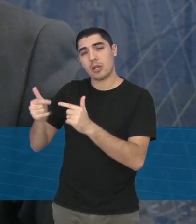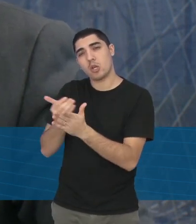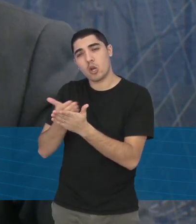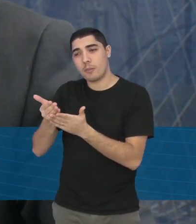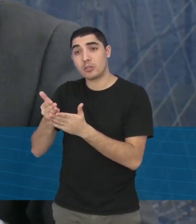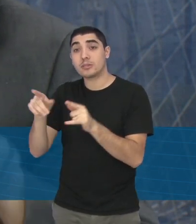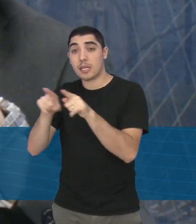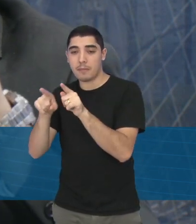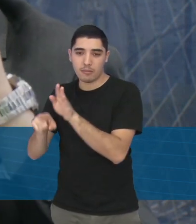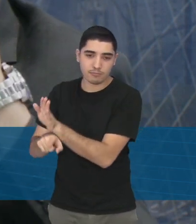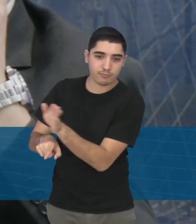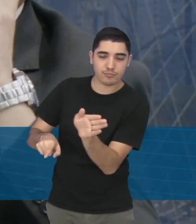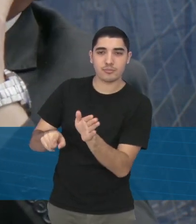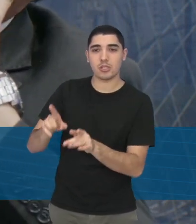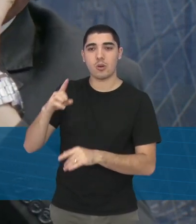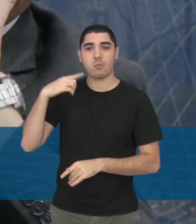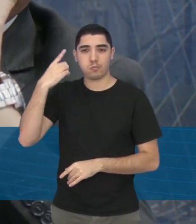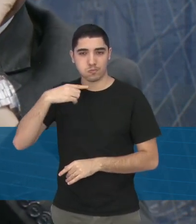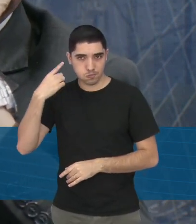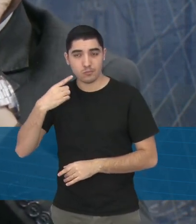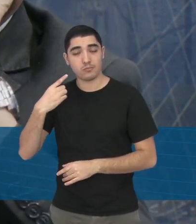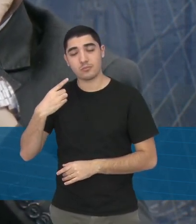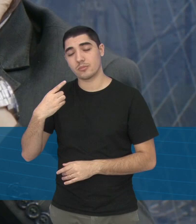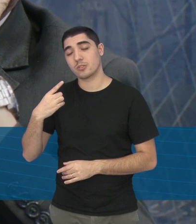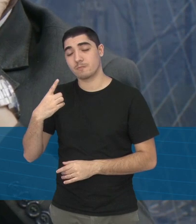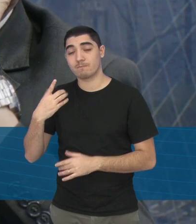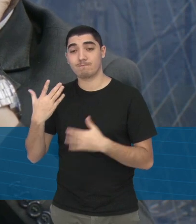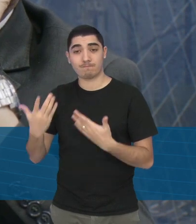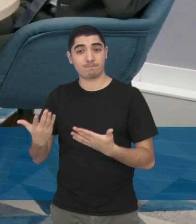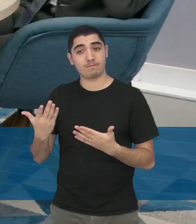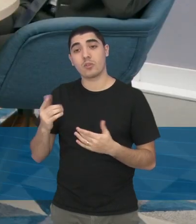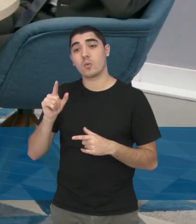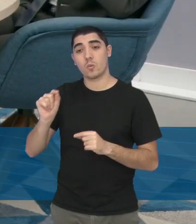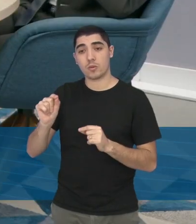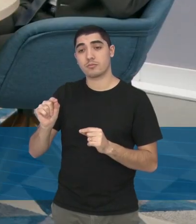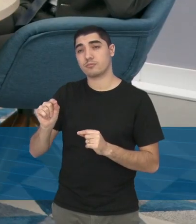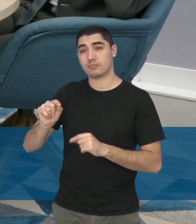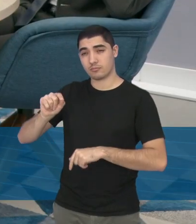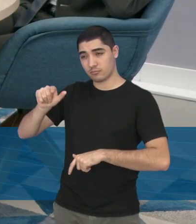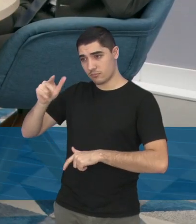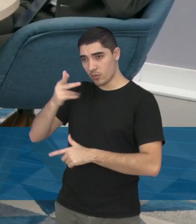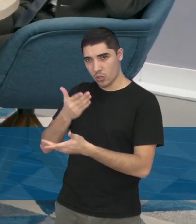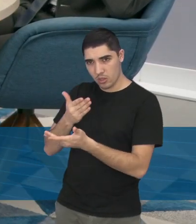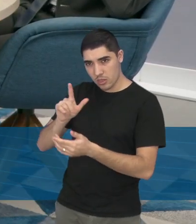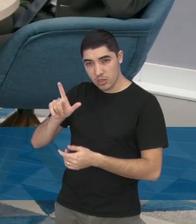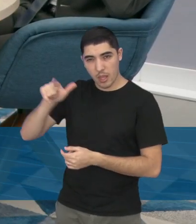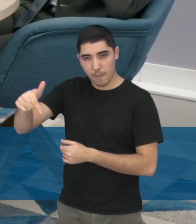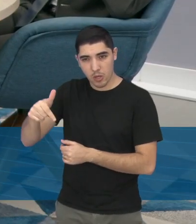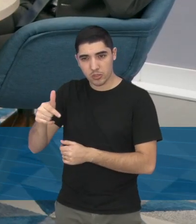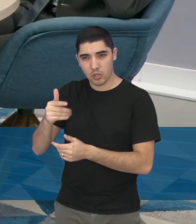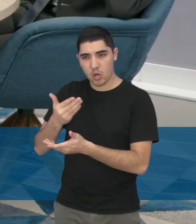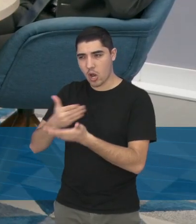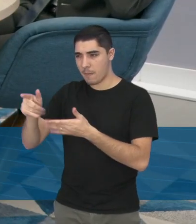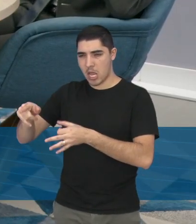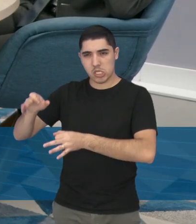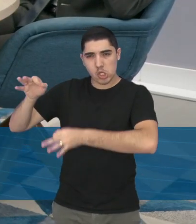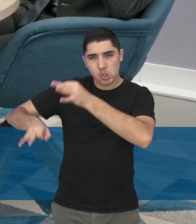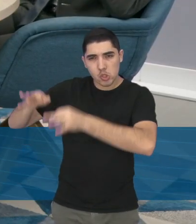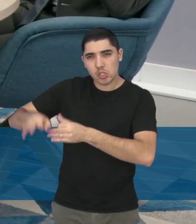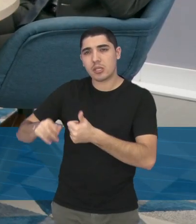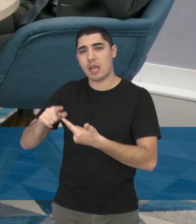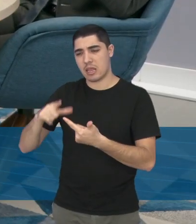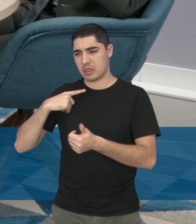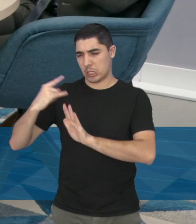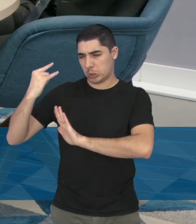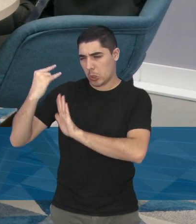para outros campos do direito, que é a busca da verdade real. Então, chega dessa questão no judiciário, um monte de documento,